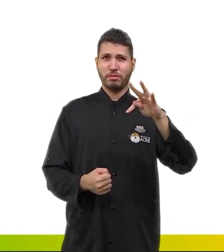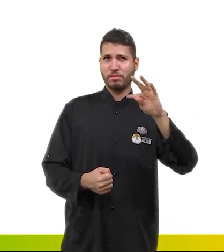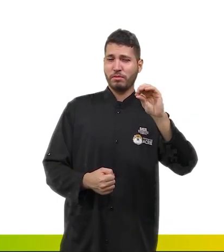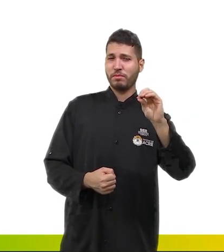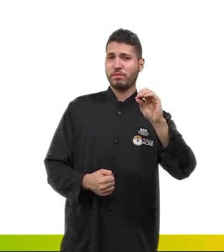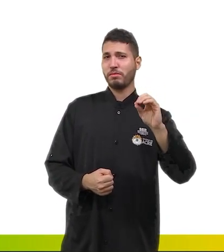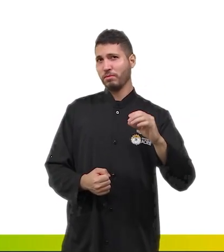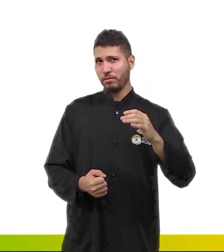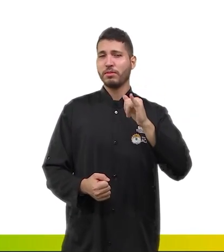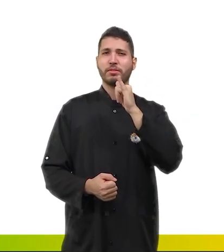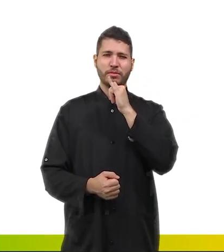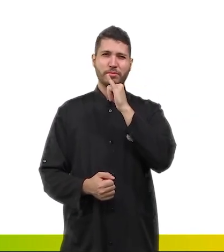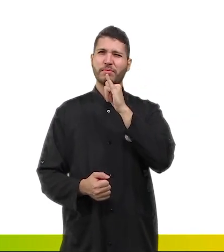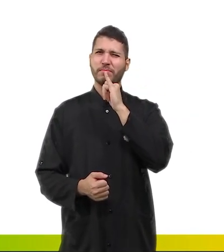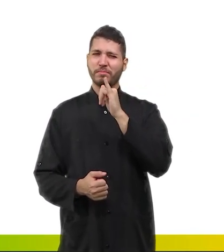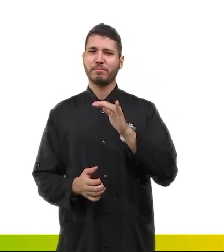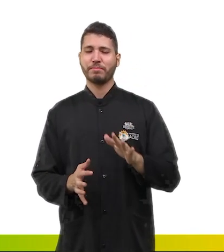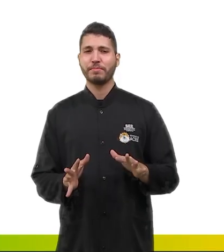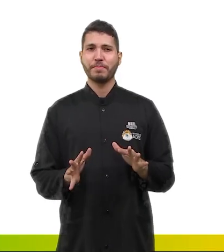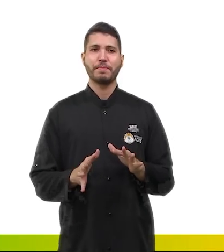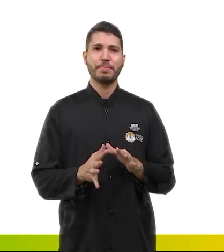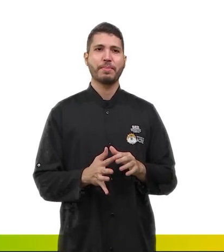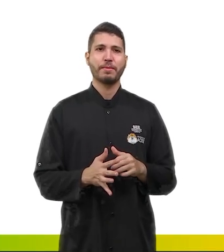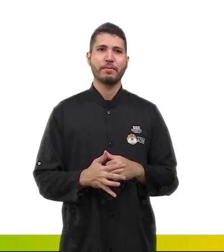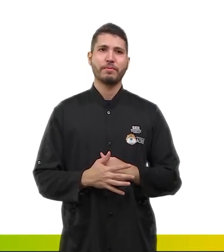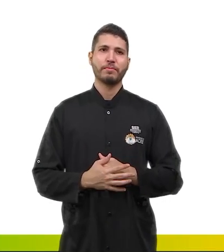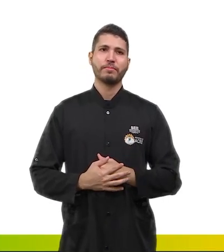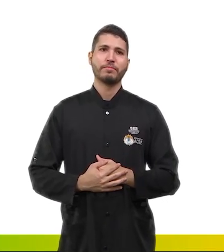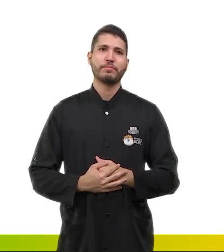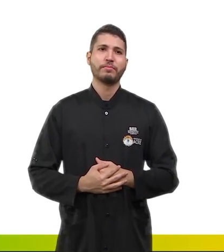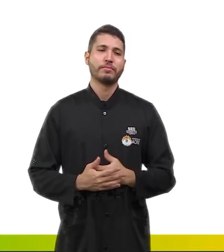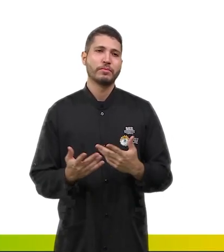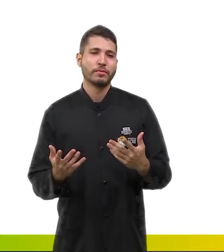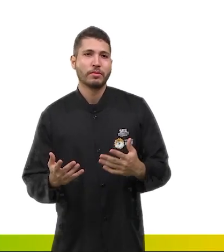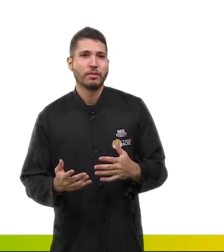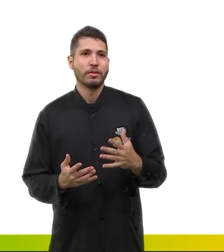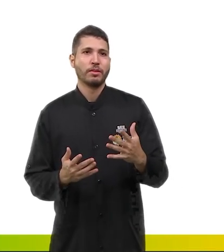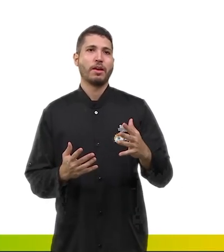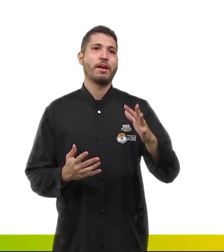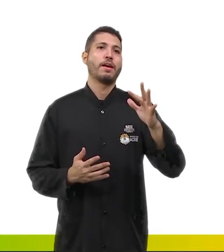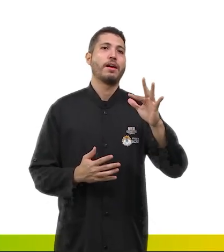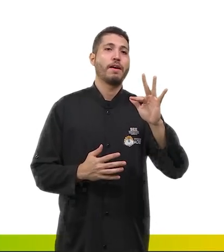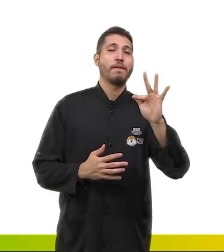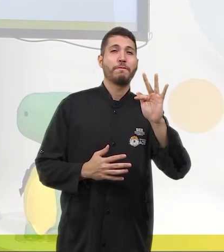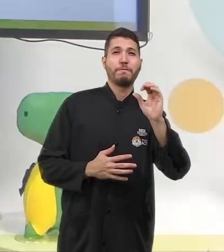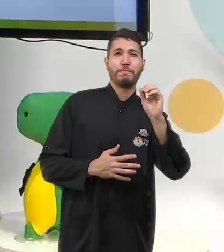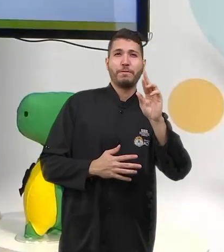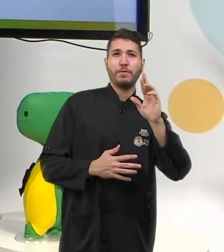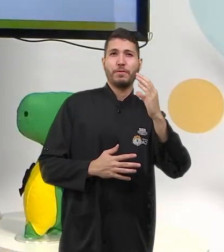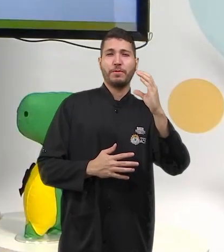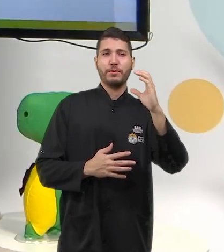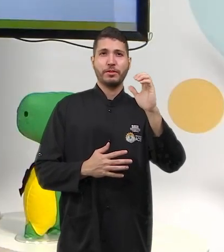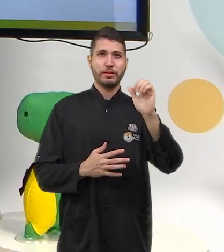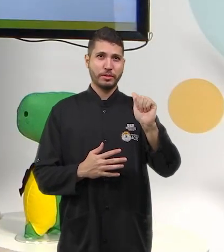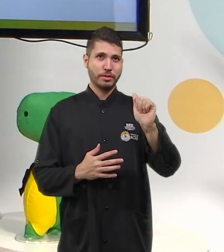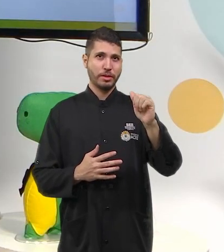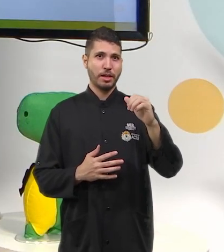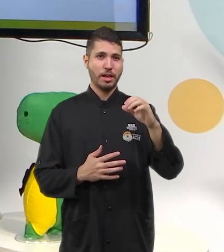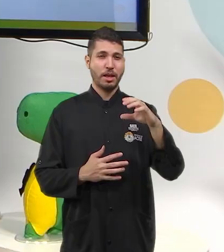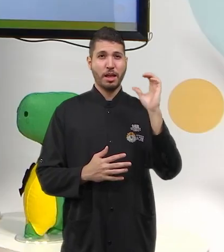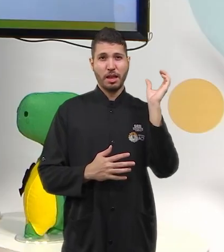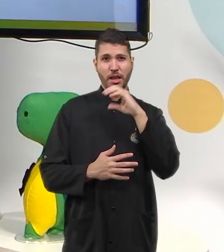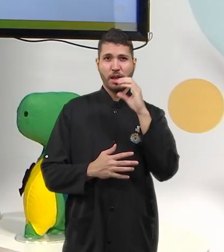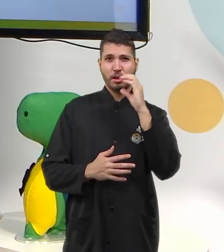de vencer uma resistência com alta velocidade, arremesso de peso, salto. Aqui, ó, veja que a gente já começa